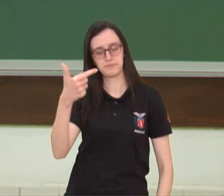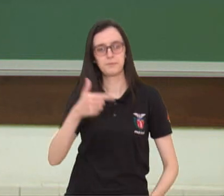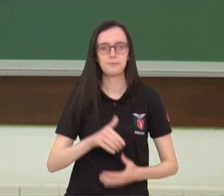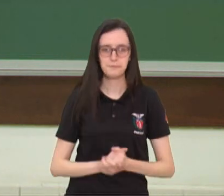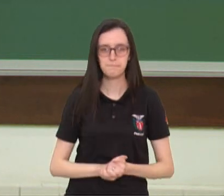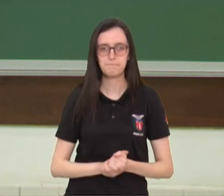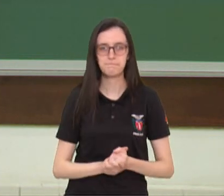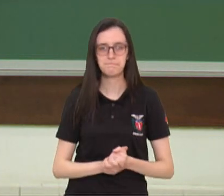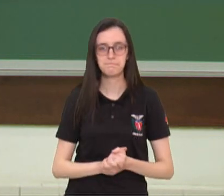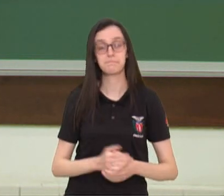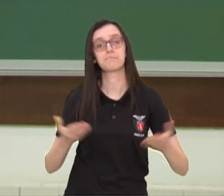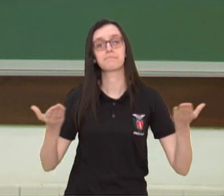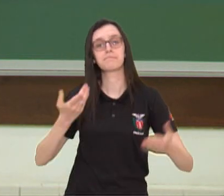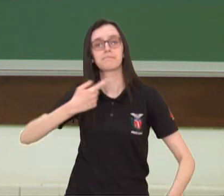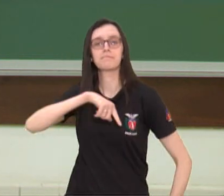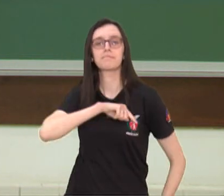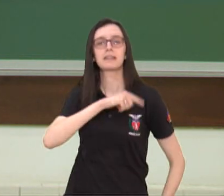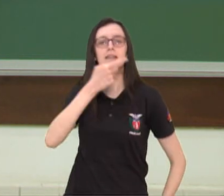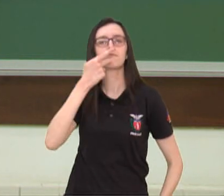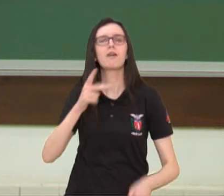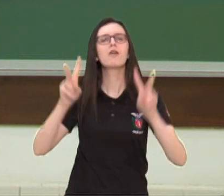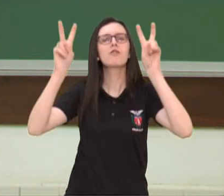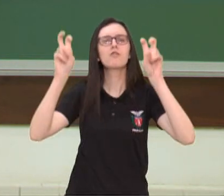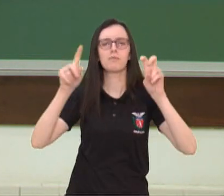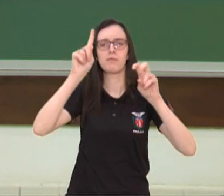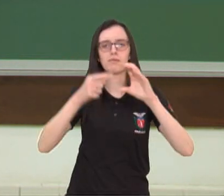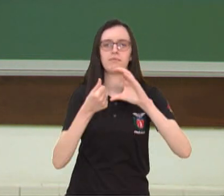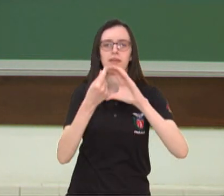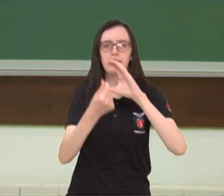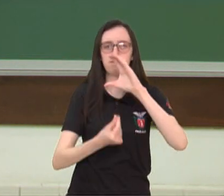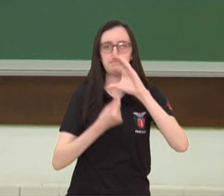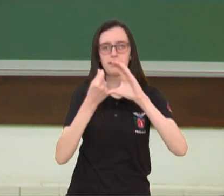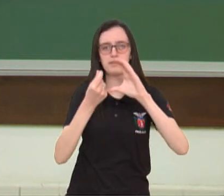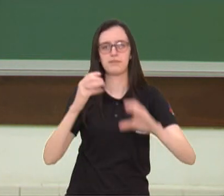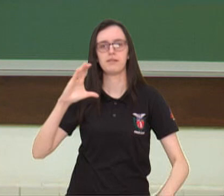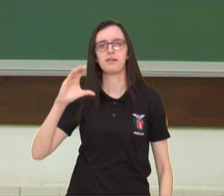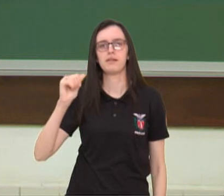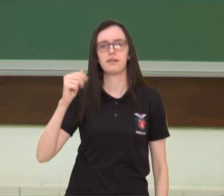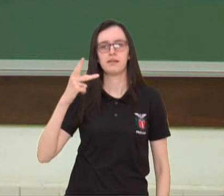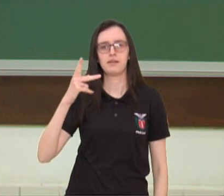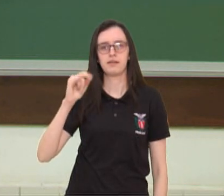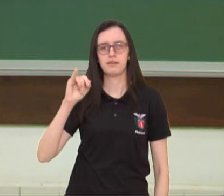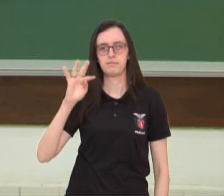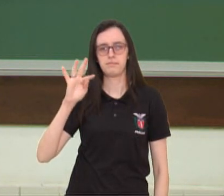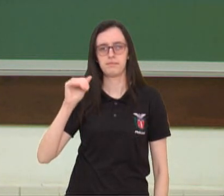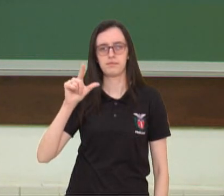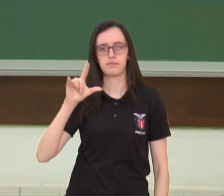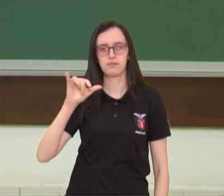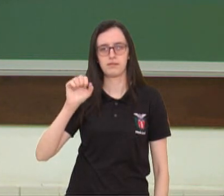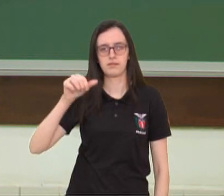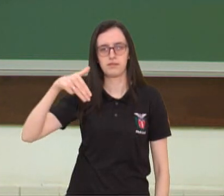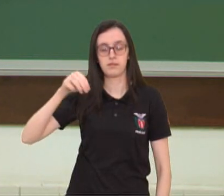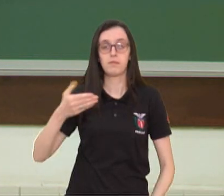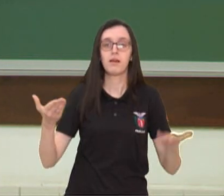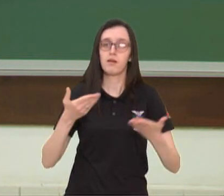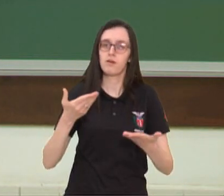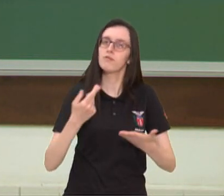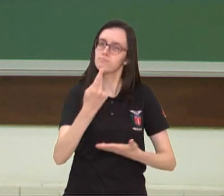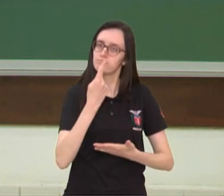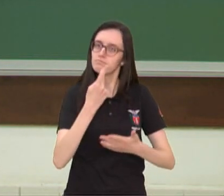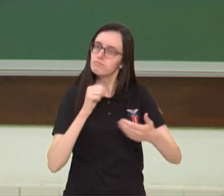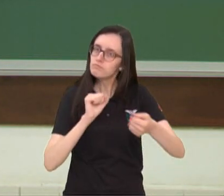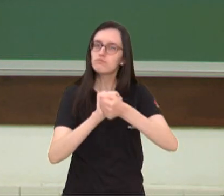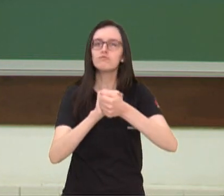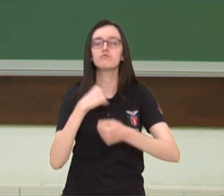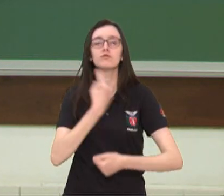e aqui nós vamos falar sobre o capitalismo. Nesses próximos minutos, nós estaremos juntos e